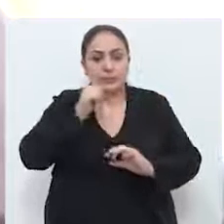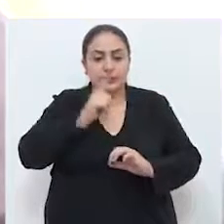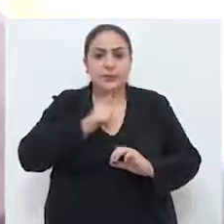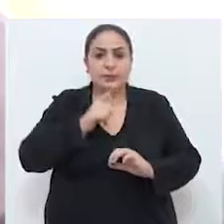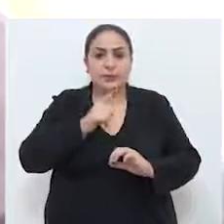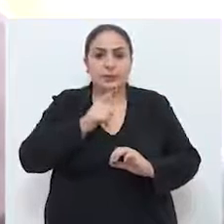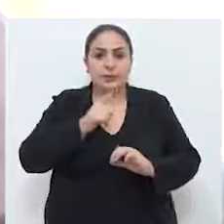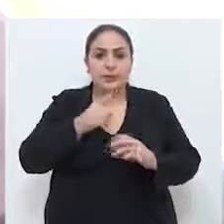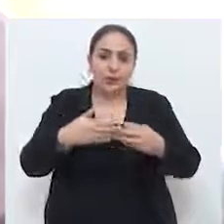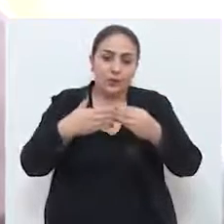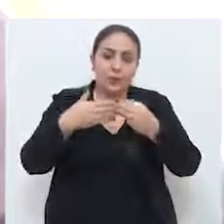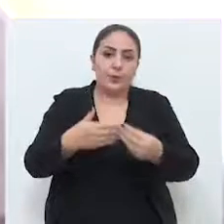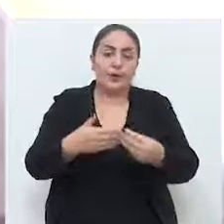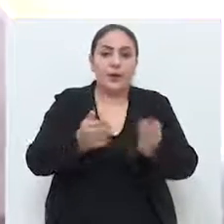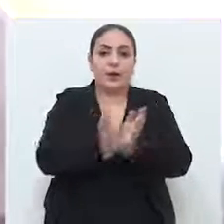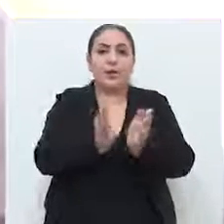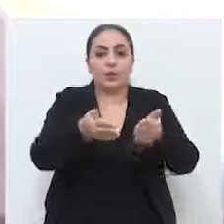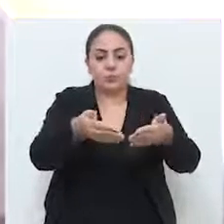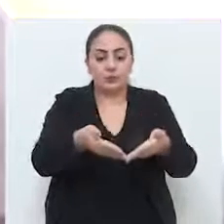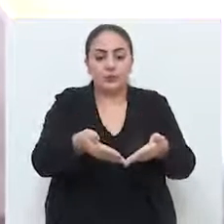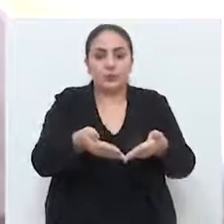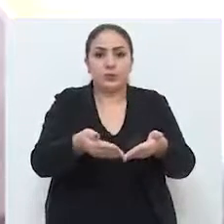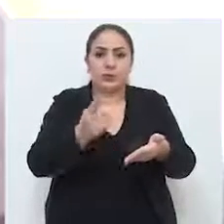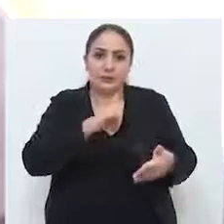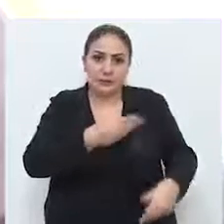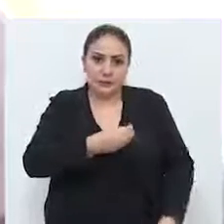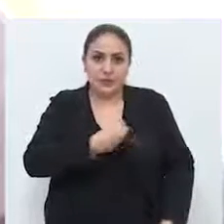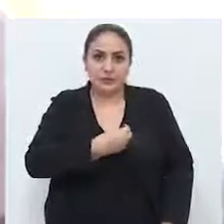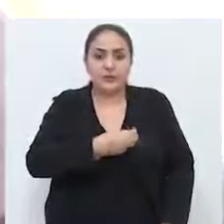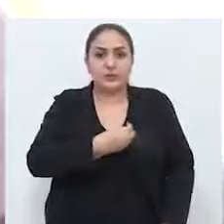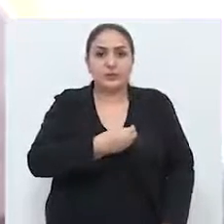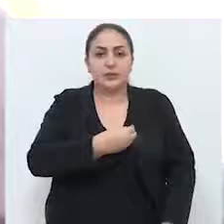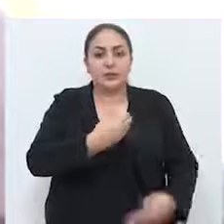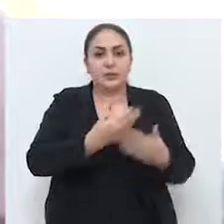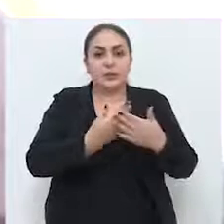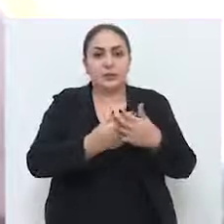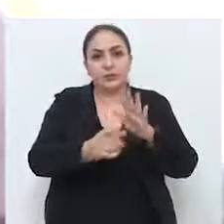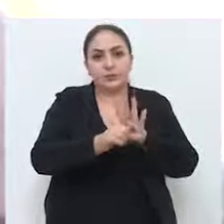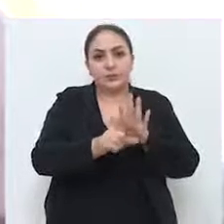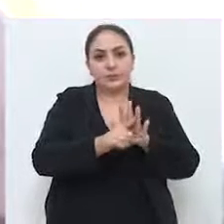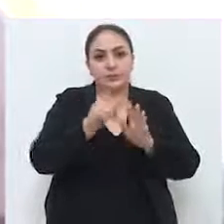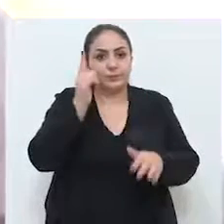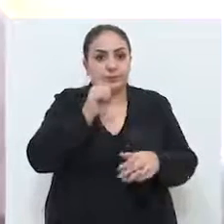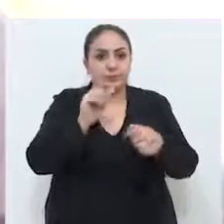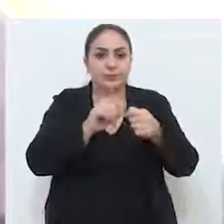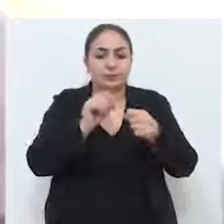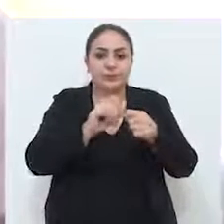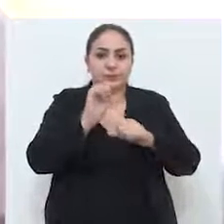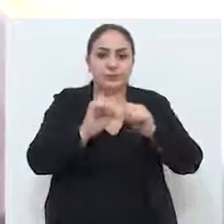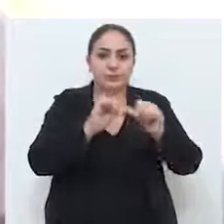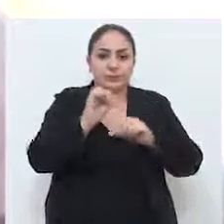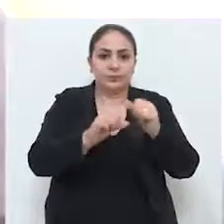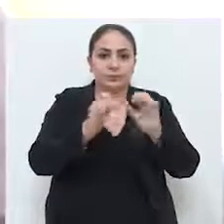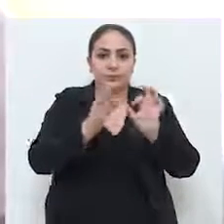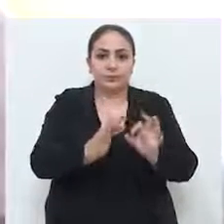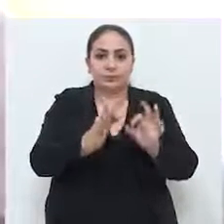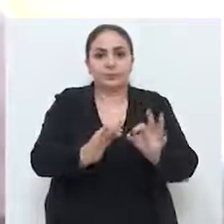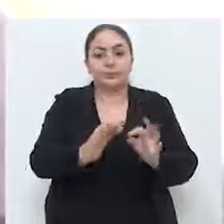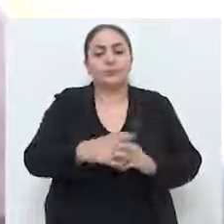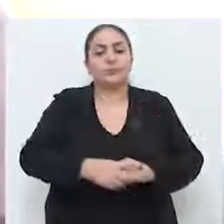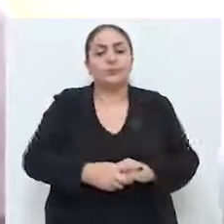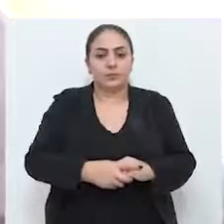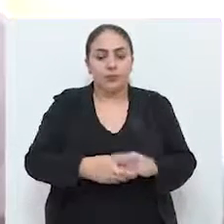para subsidiar a comissão que está estudando a lei para fazer as